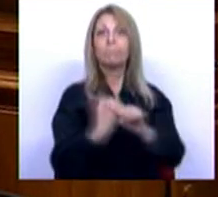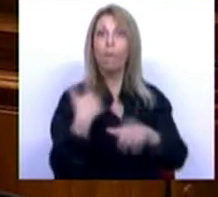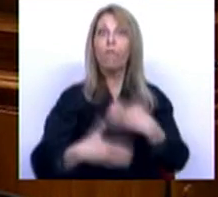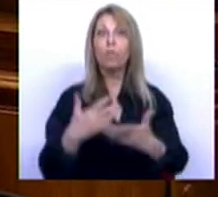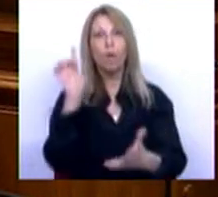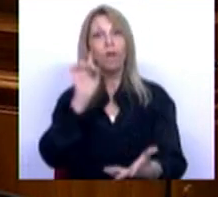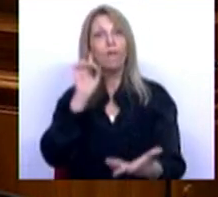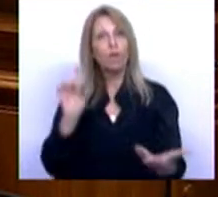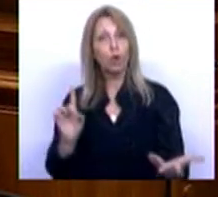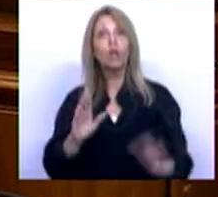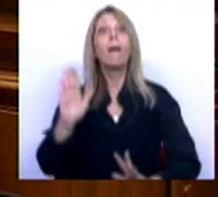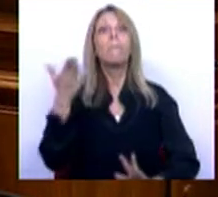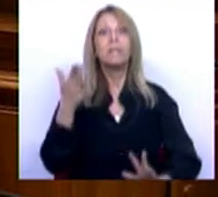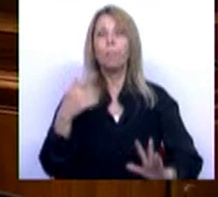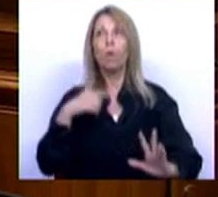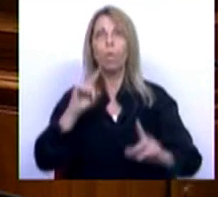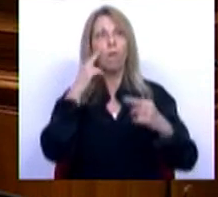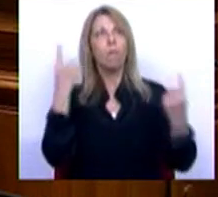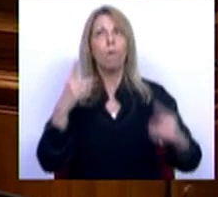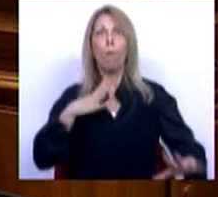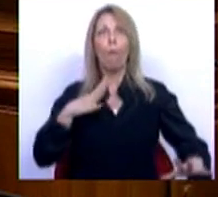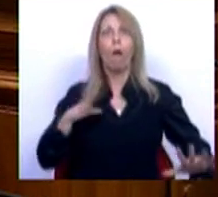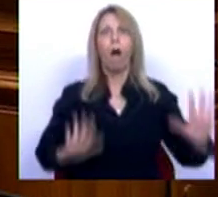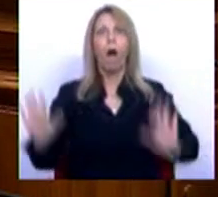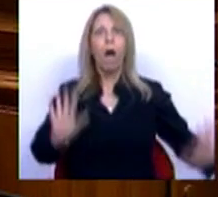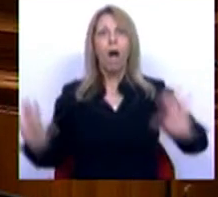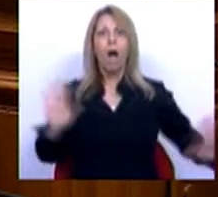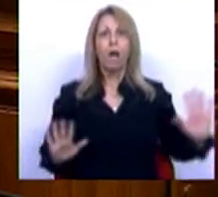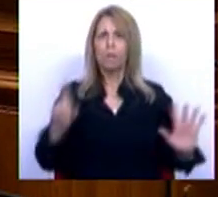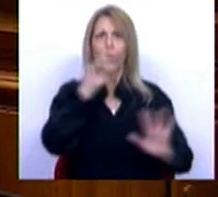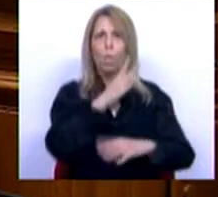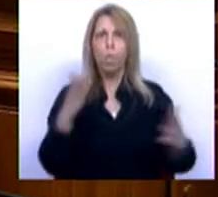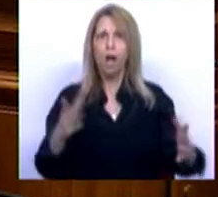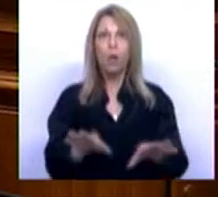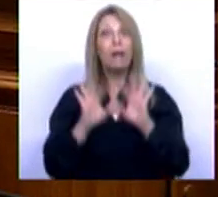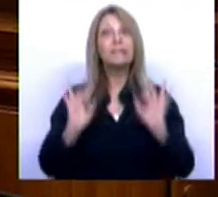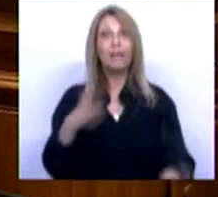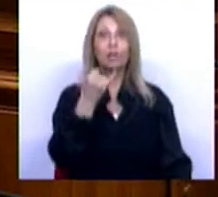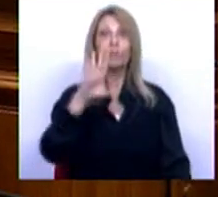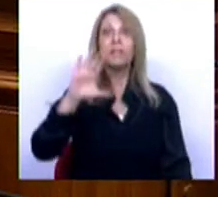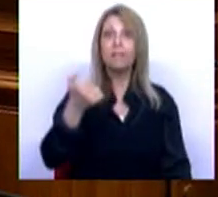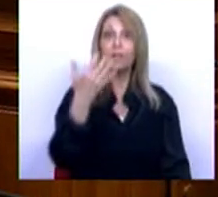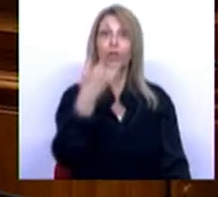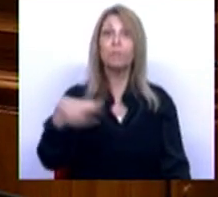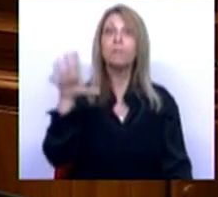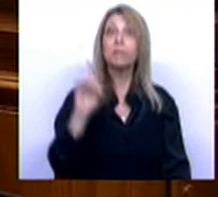reagir com pânico, como aconteceu em 2015 e 2016, quando ao longo de mais de um